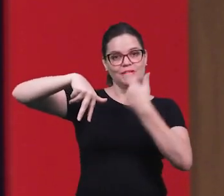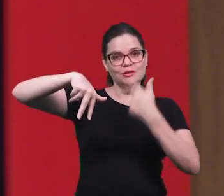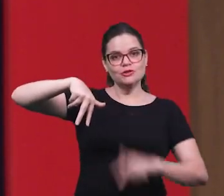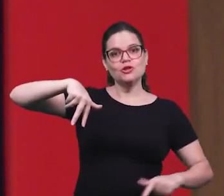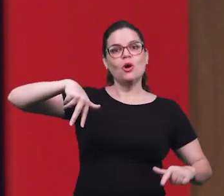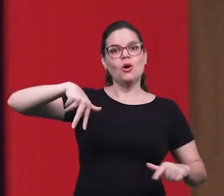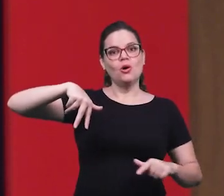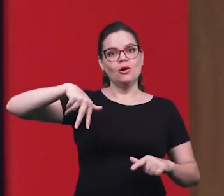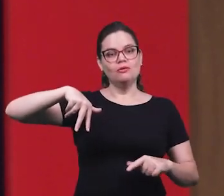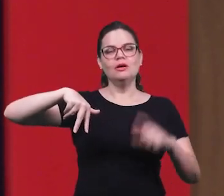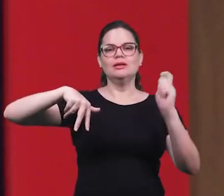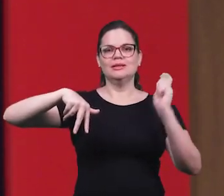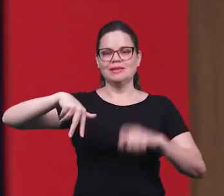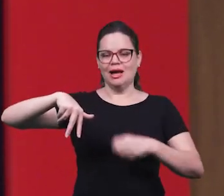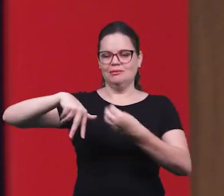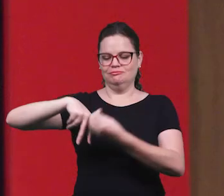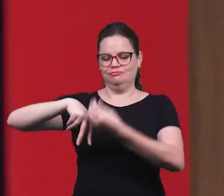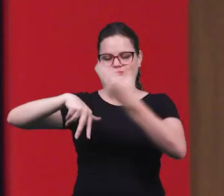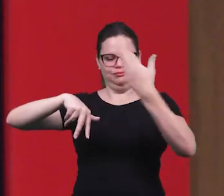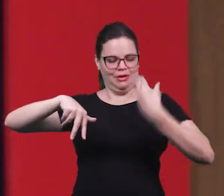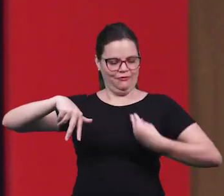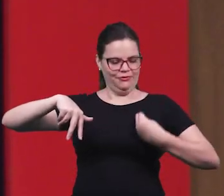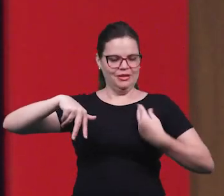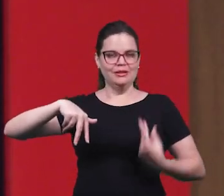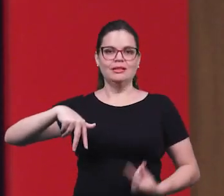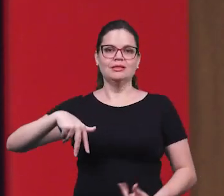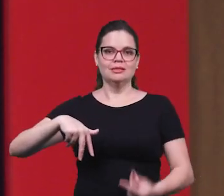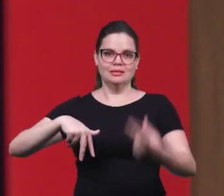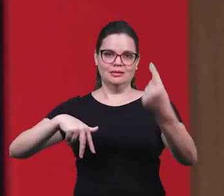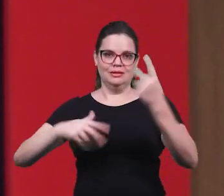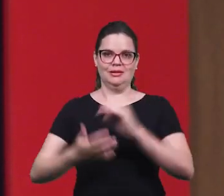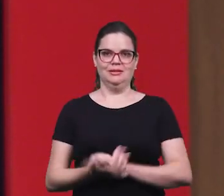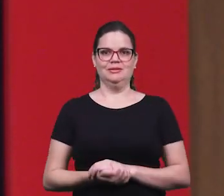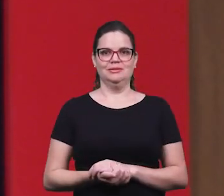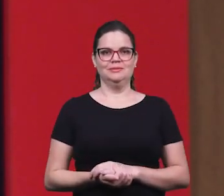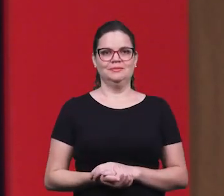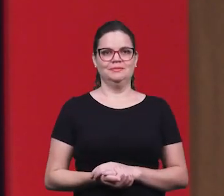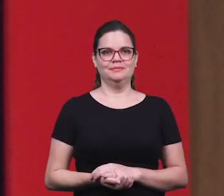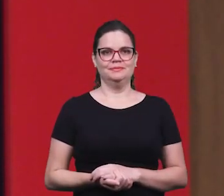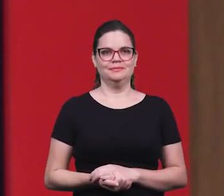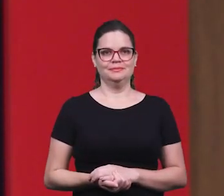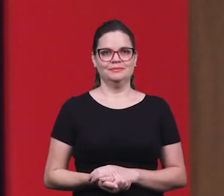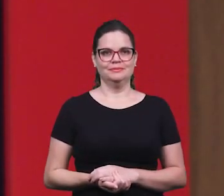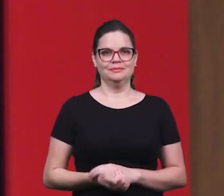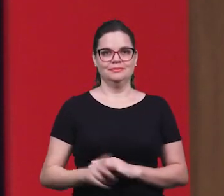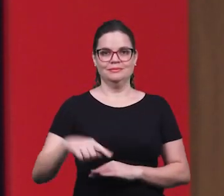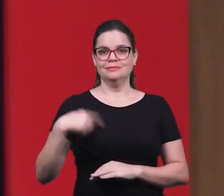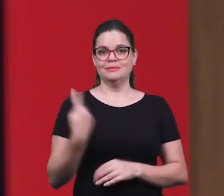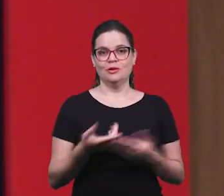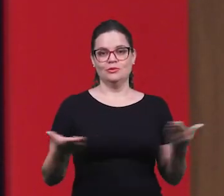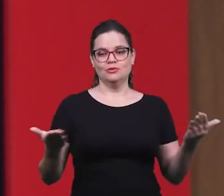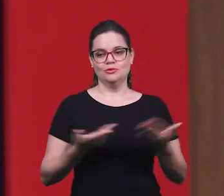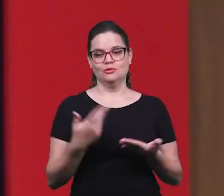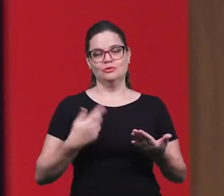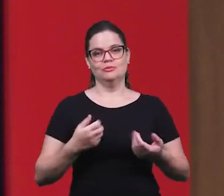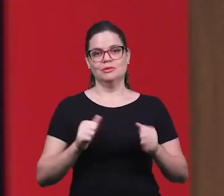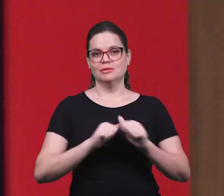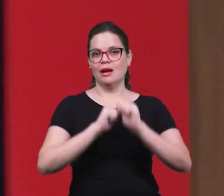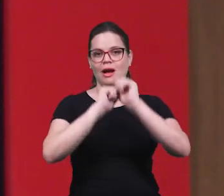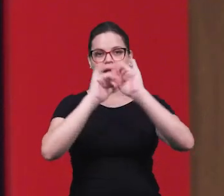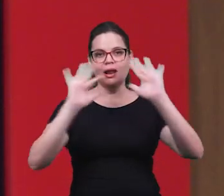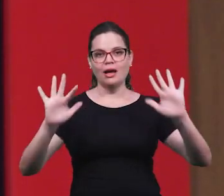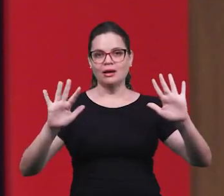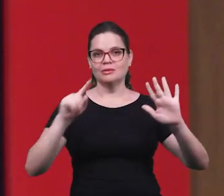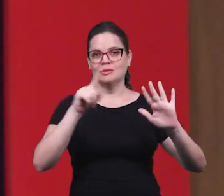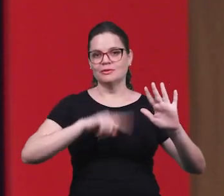eterna, vida em abundância. Então nós estamos aqui hoje para deixar isso muito claro, né, para todos que